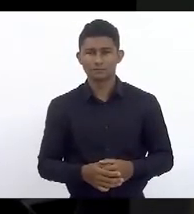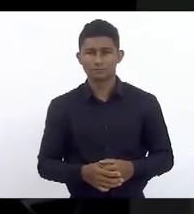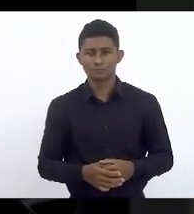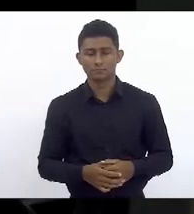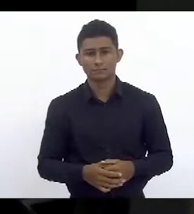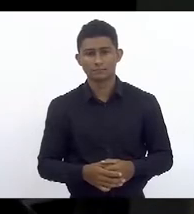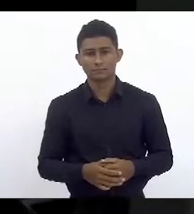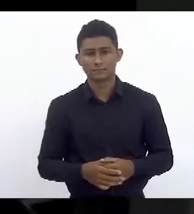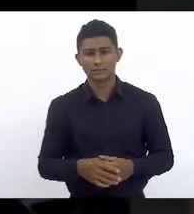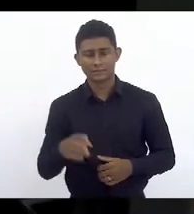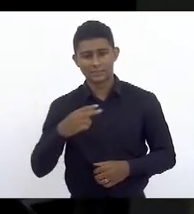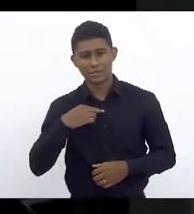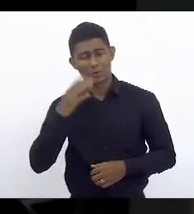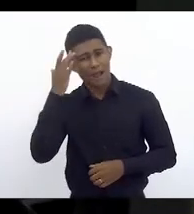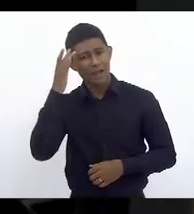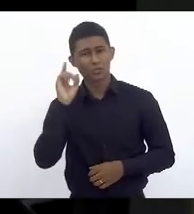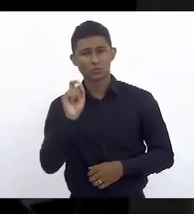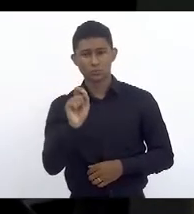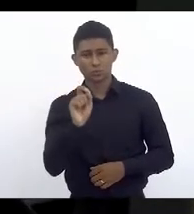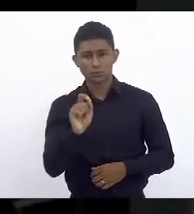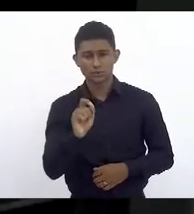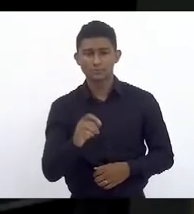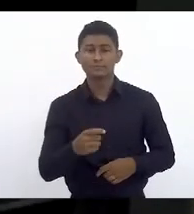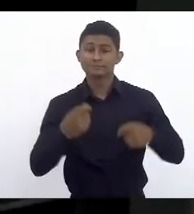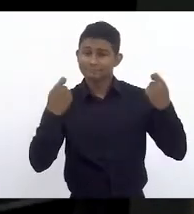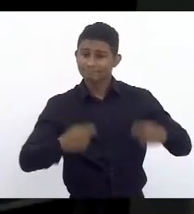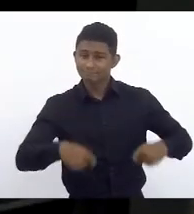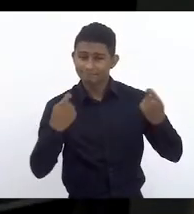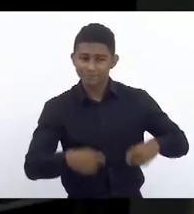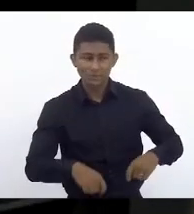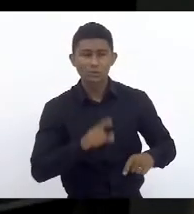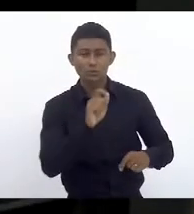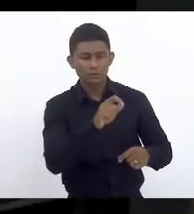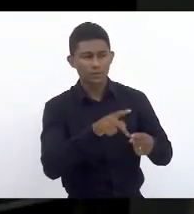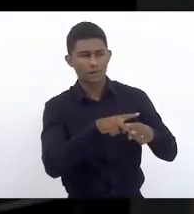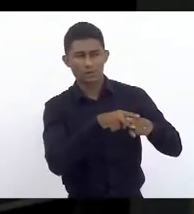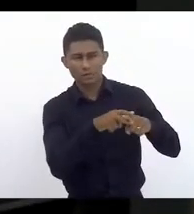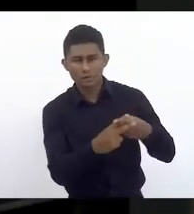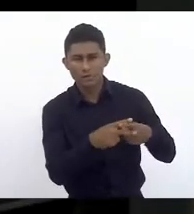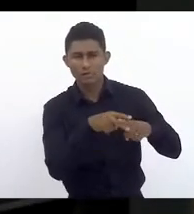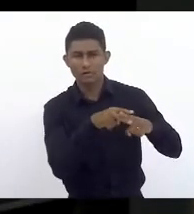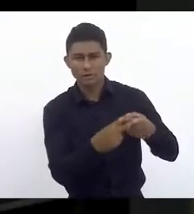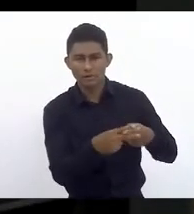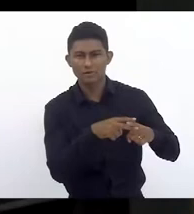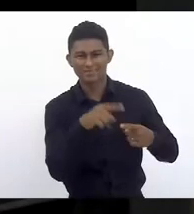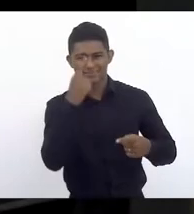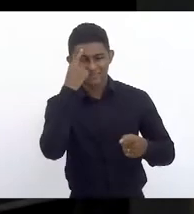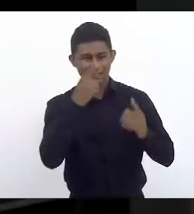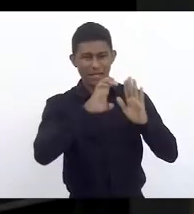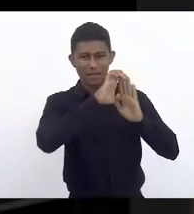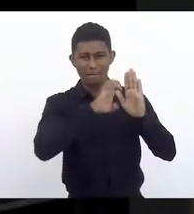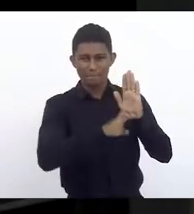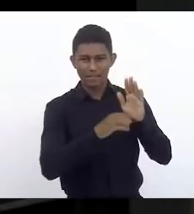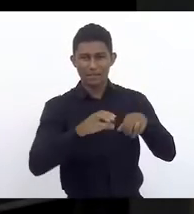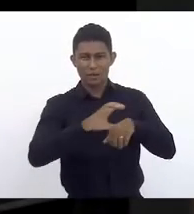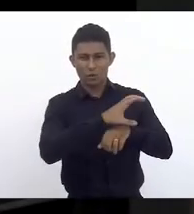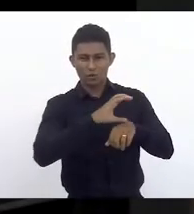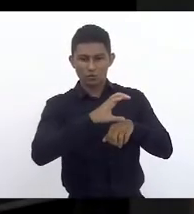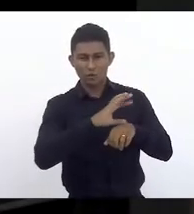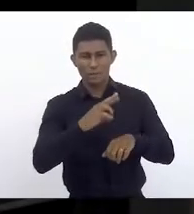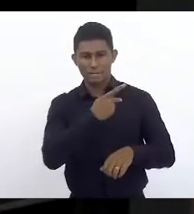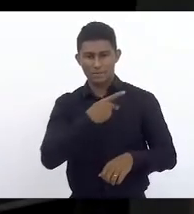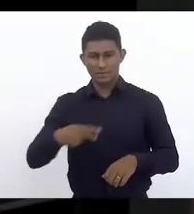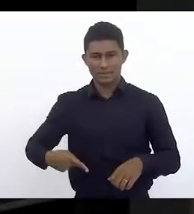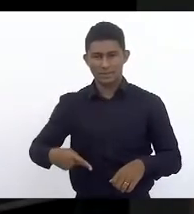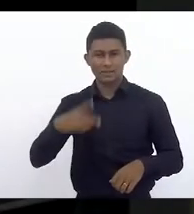ponto de vista, quer dizer, no âmbito de alguns aperfeiçoamentos ao que foi apresentado na emenda constitucional, né, pelo presidente